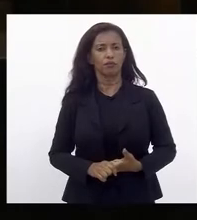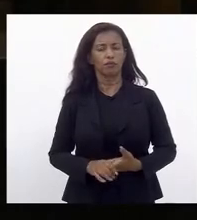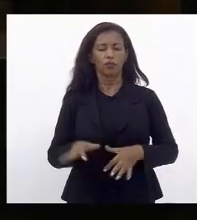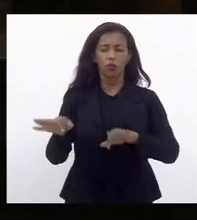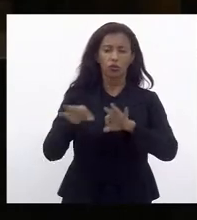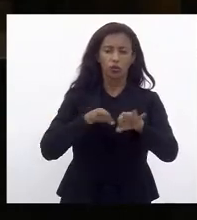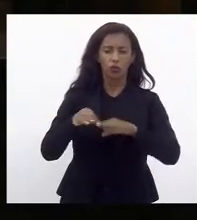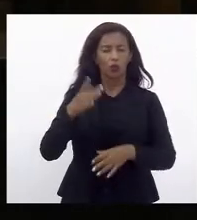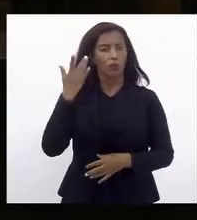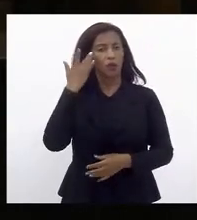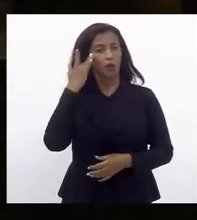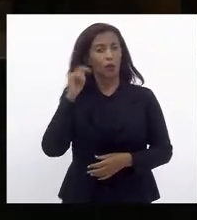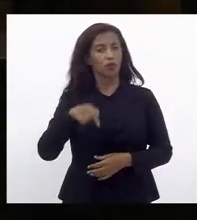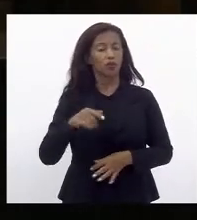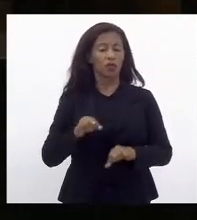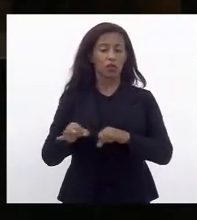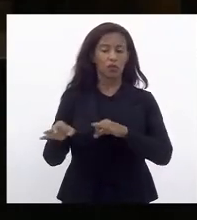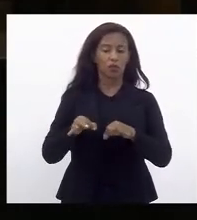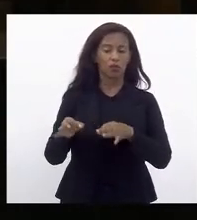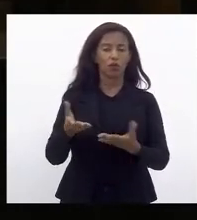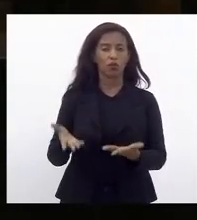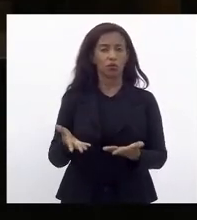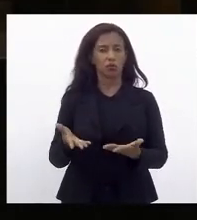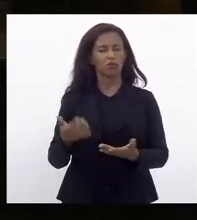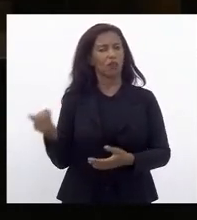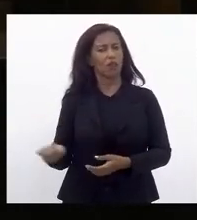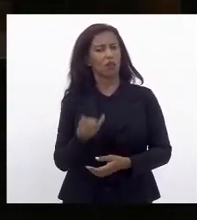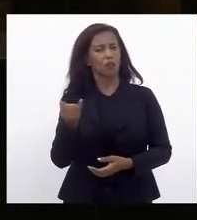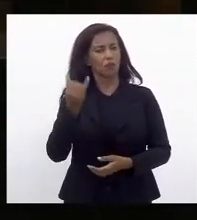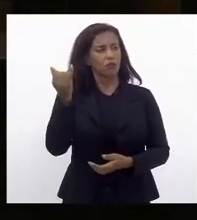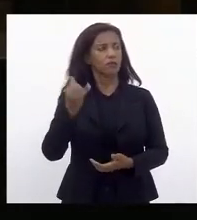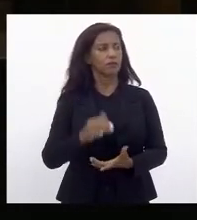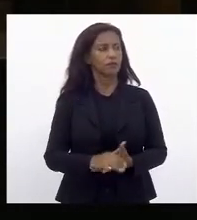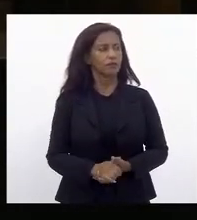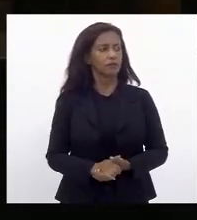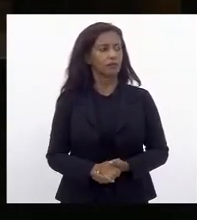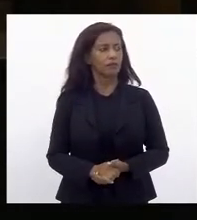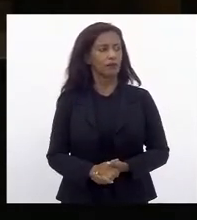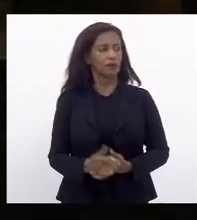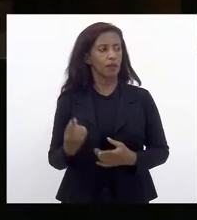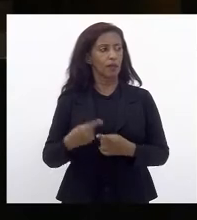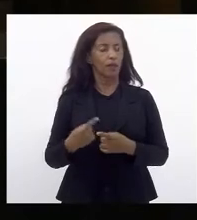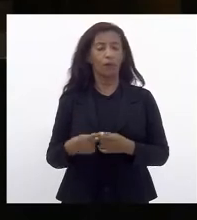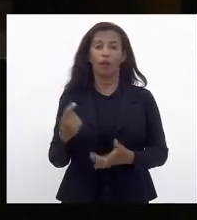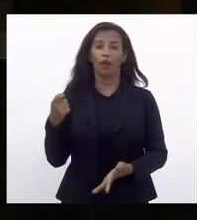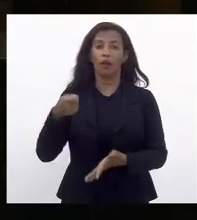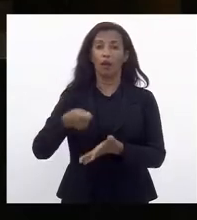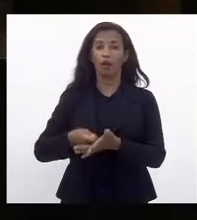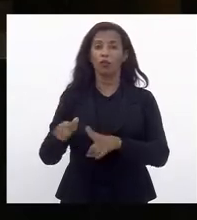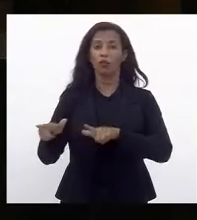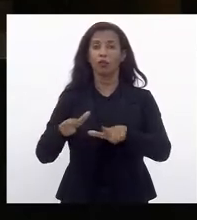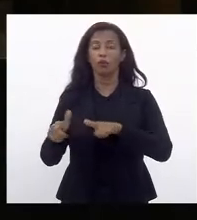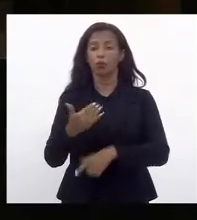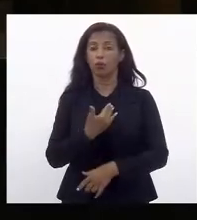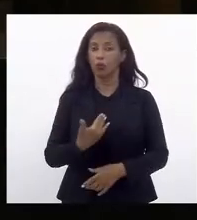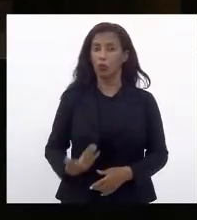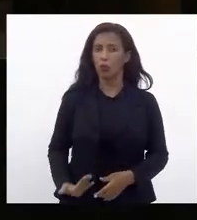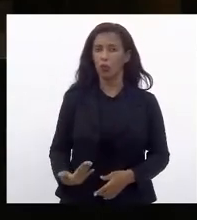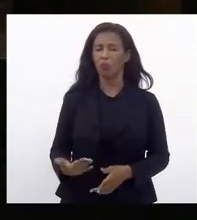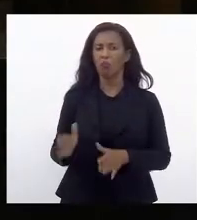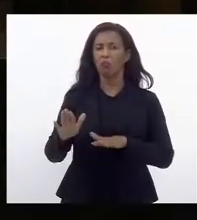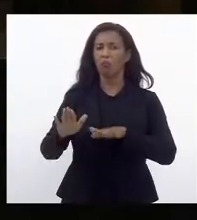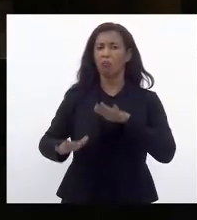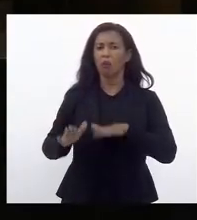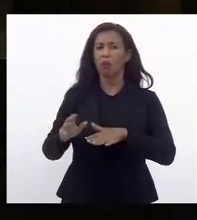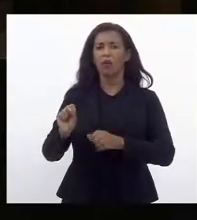maneira que eu acho que esse projeto é um projeto muito importante, né? Porque garante ao servidor público, pelo menos,